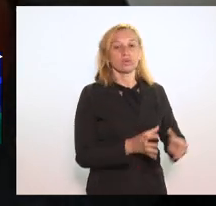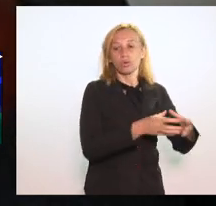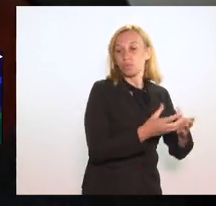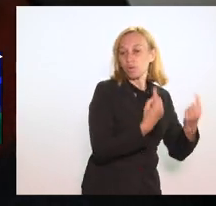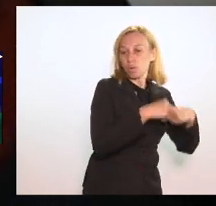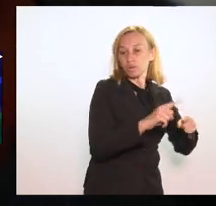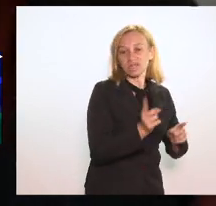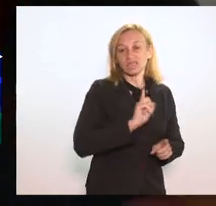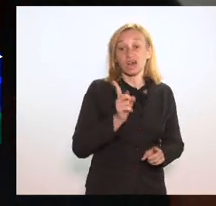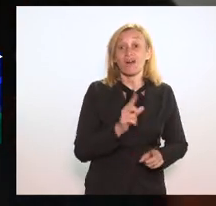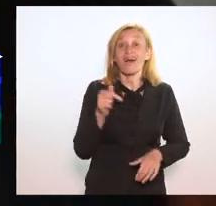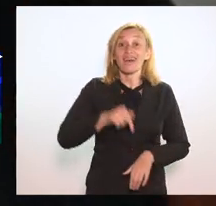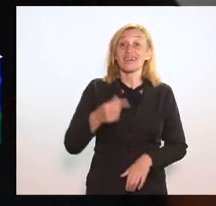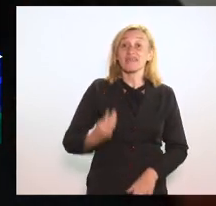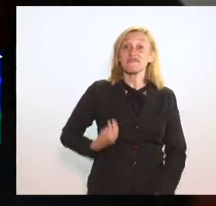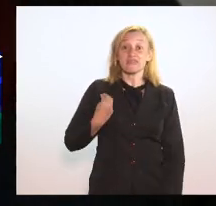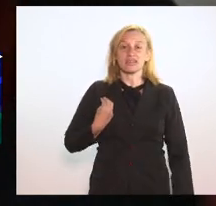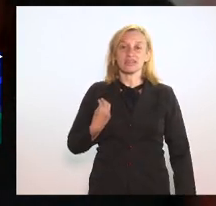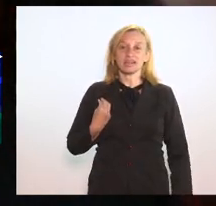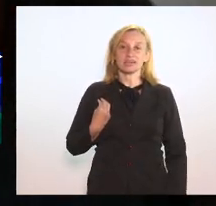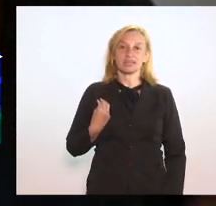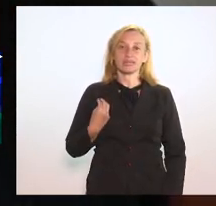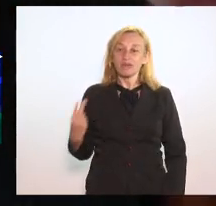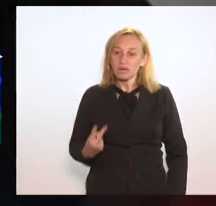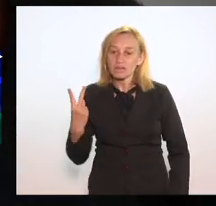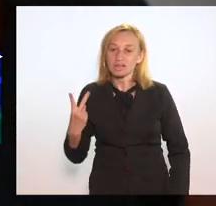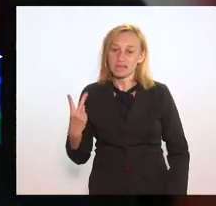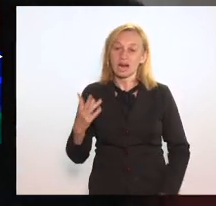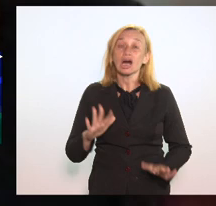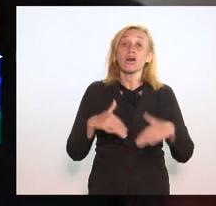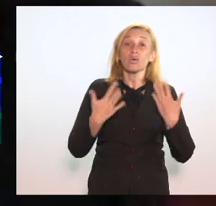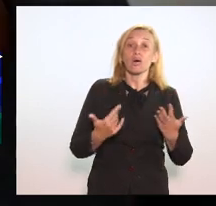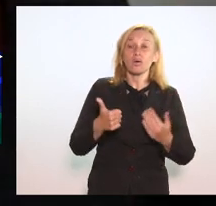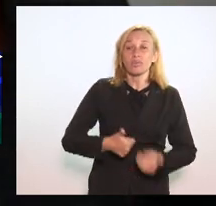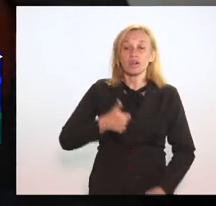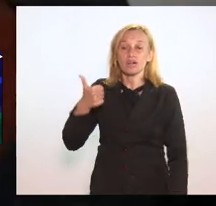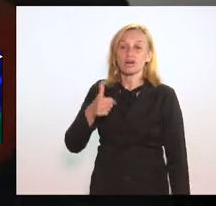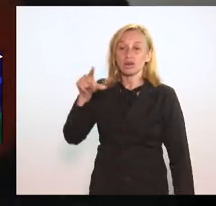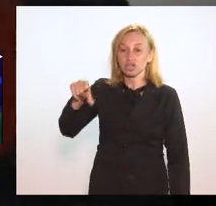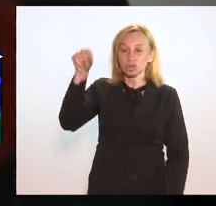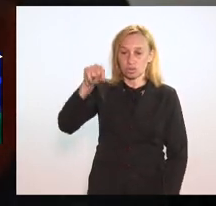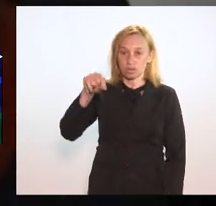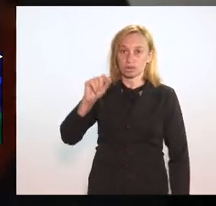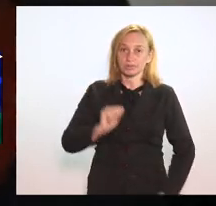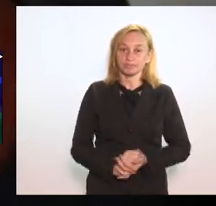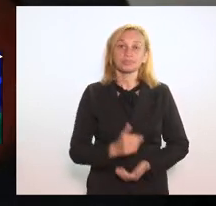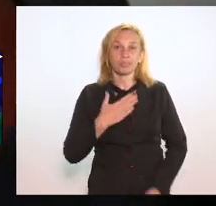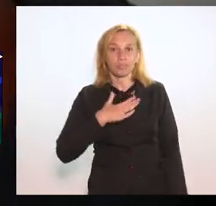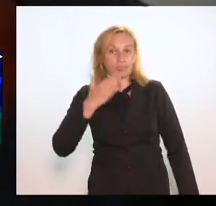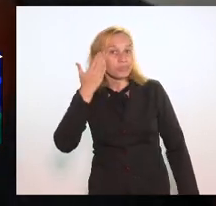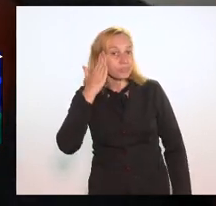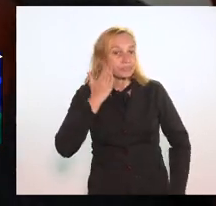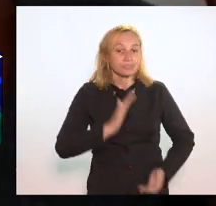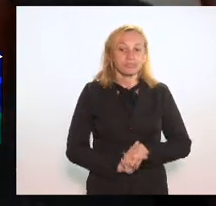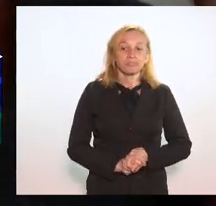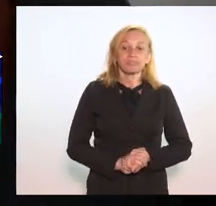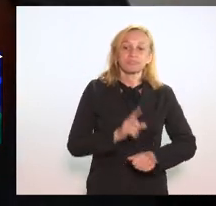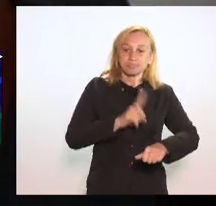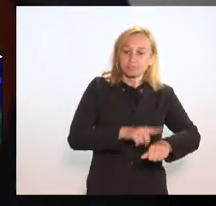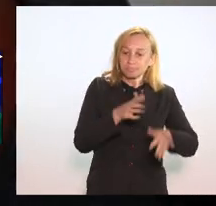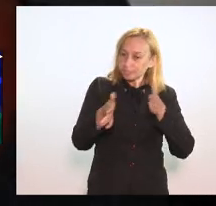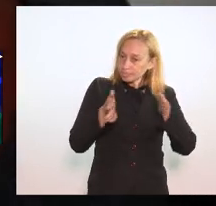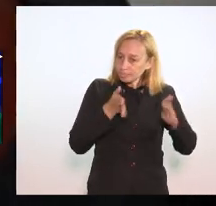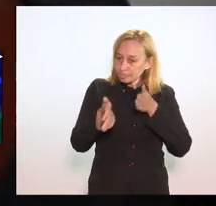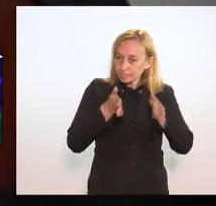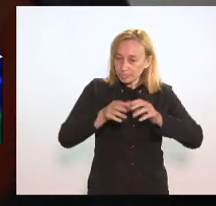nós estamos aqui para decidir qual vai ser real posição da Assembléia Legislativa e no meu entendimento esse momento